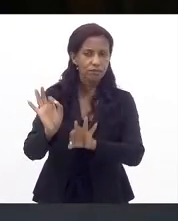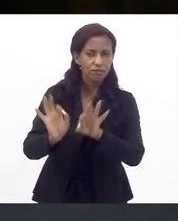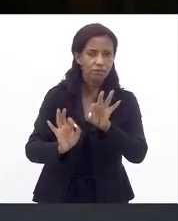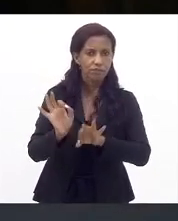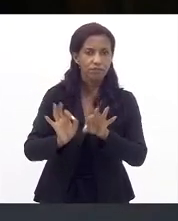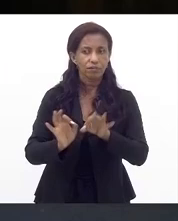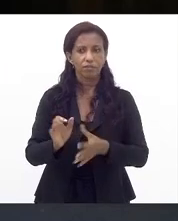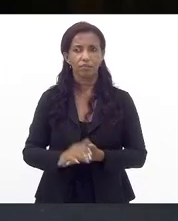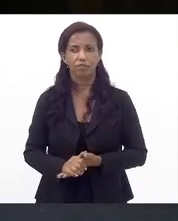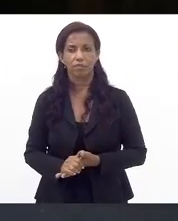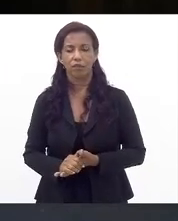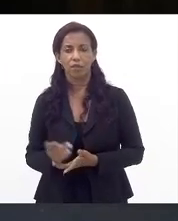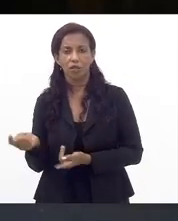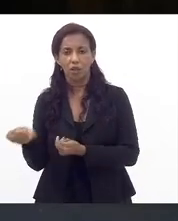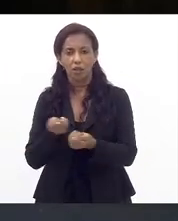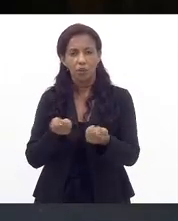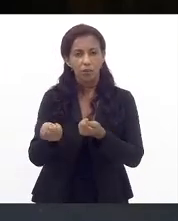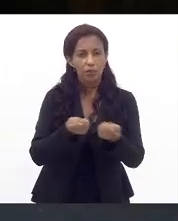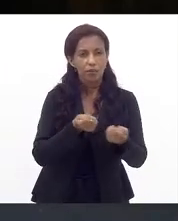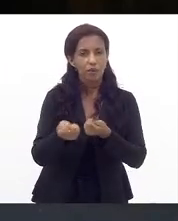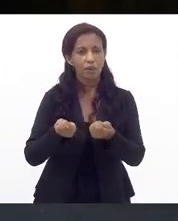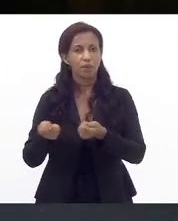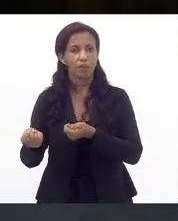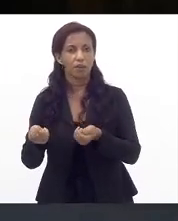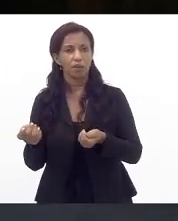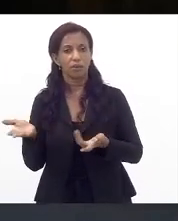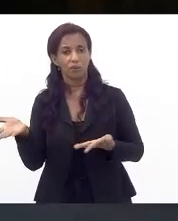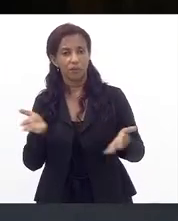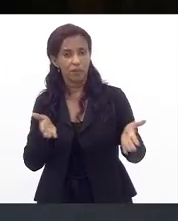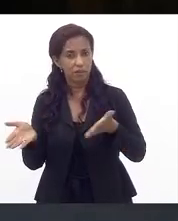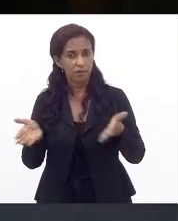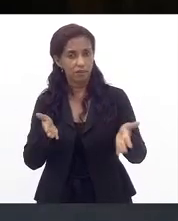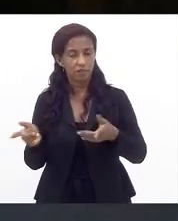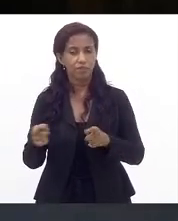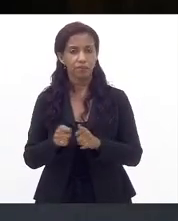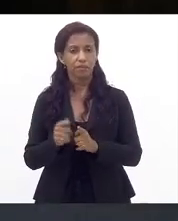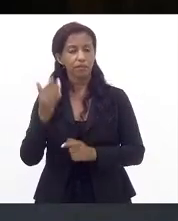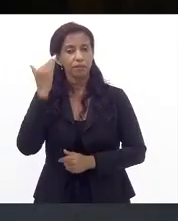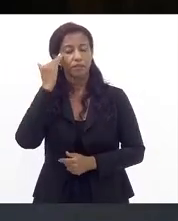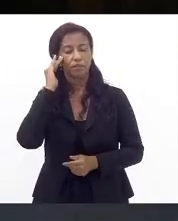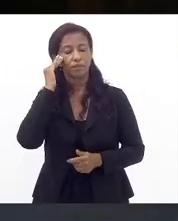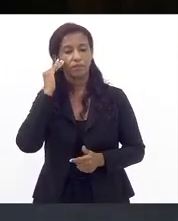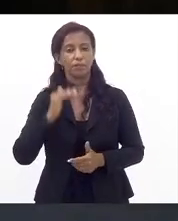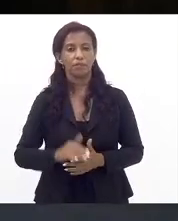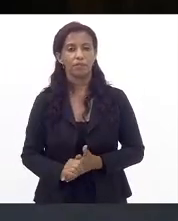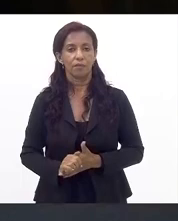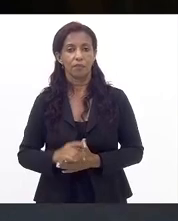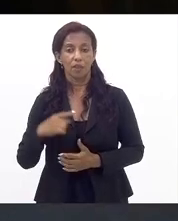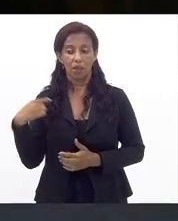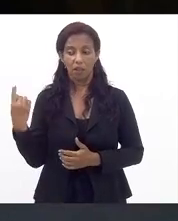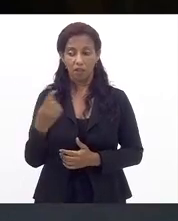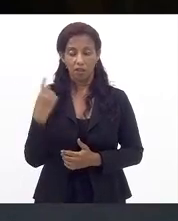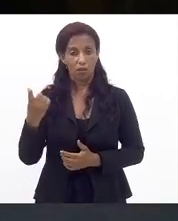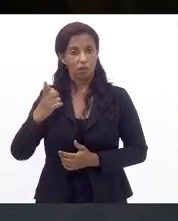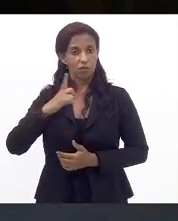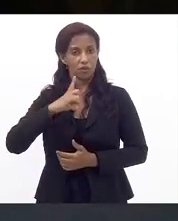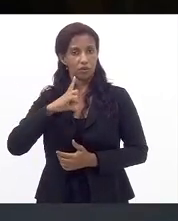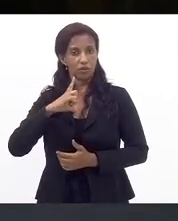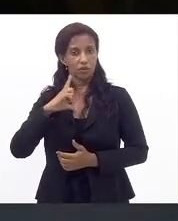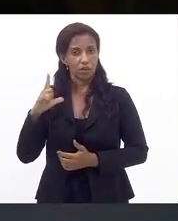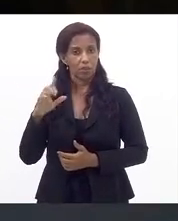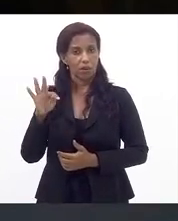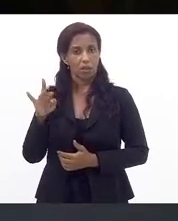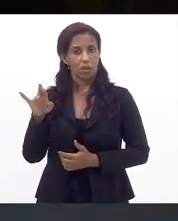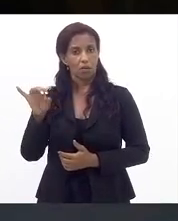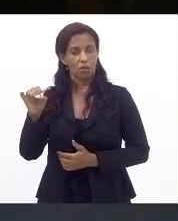está negociando E flexibilizando também o entendimento que nós recebemos por